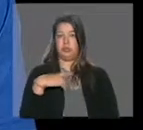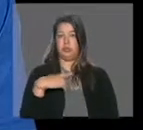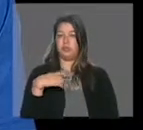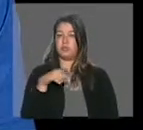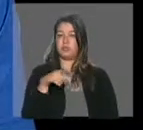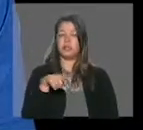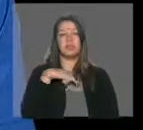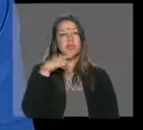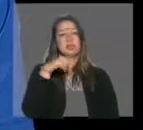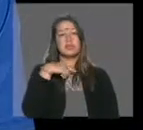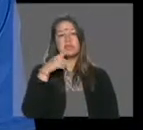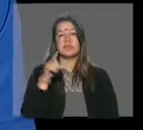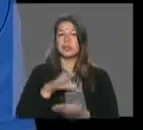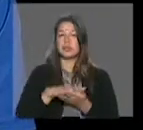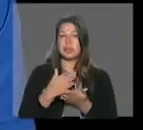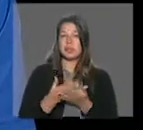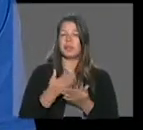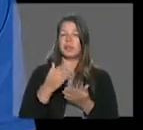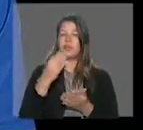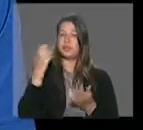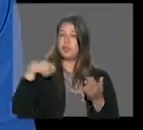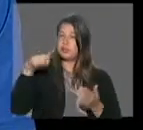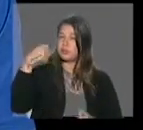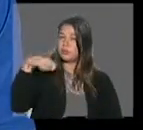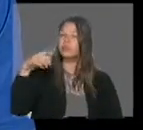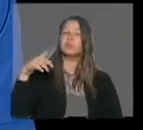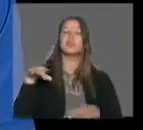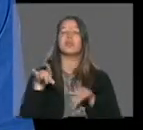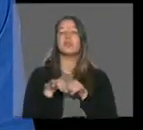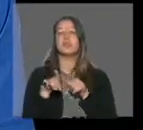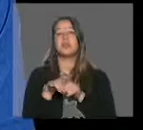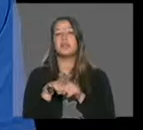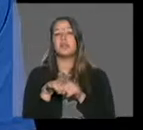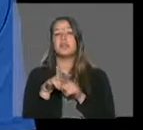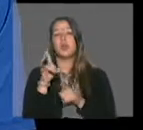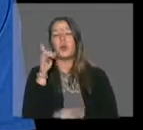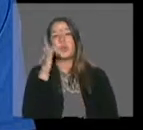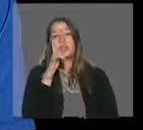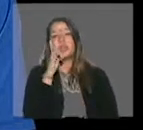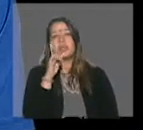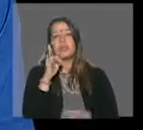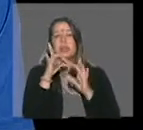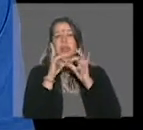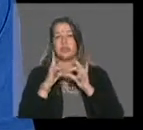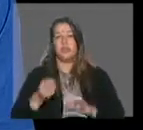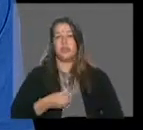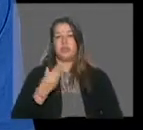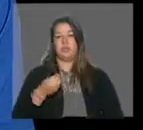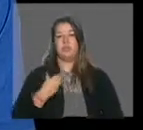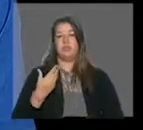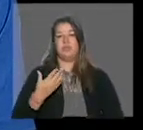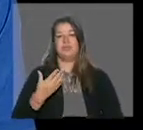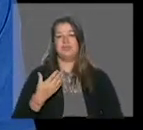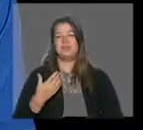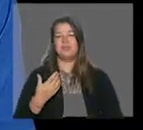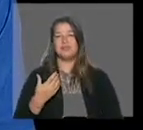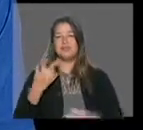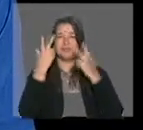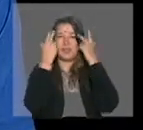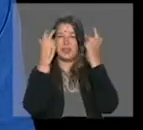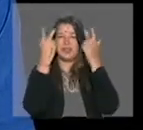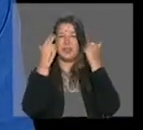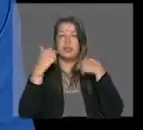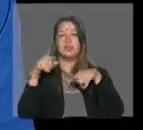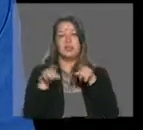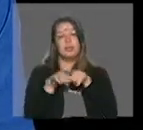você não vai conseguir na interpretação de um ator, você conseguir essa relação espontânea. Ainda mais quando a gente faz